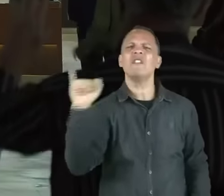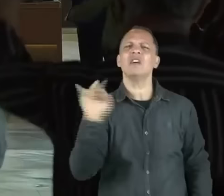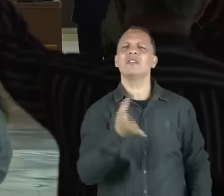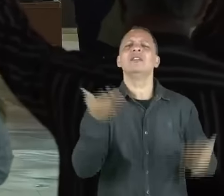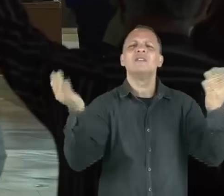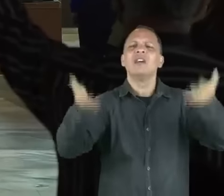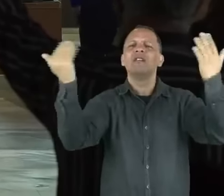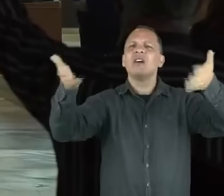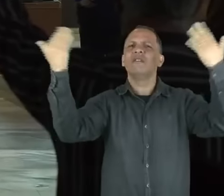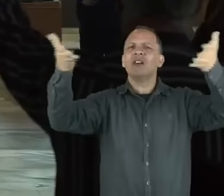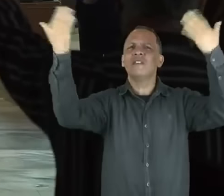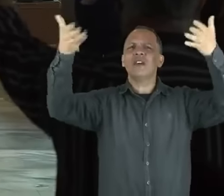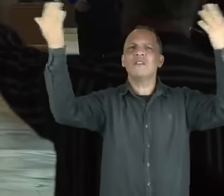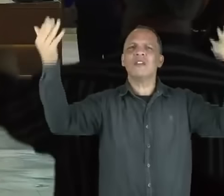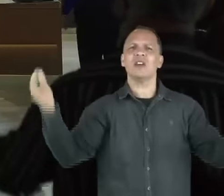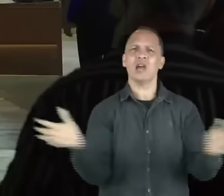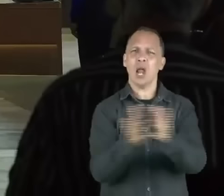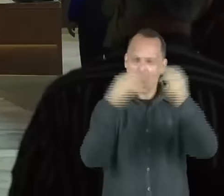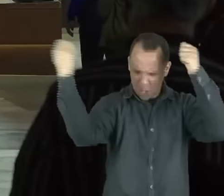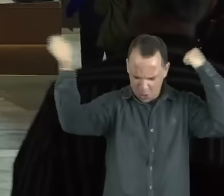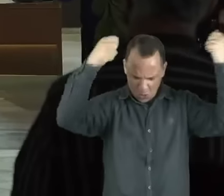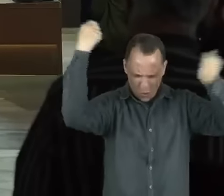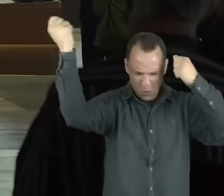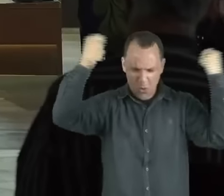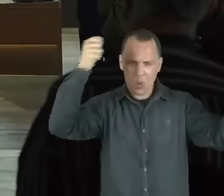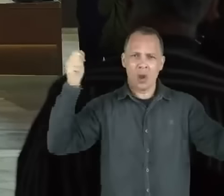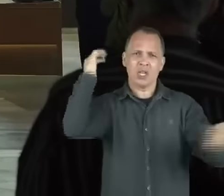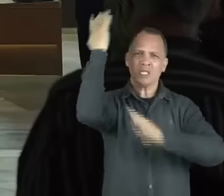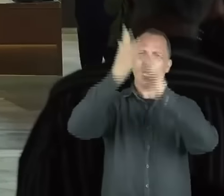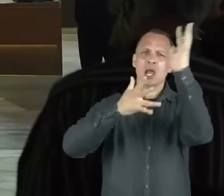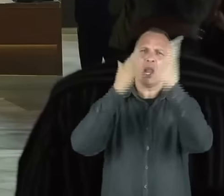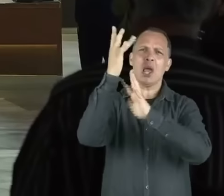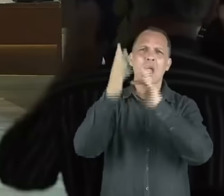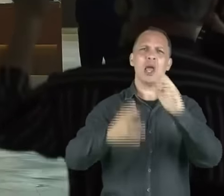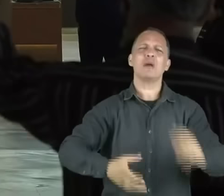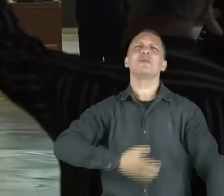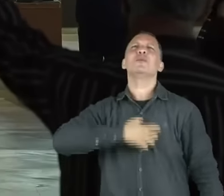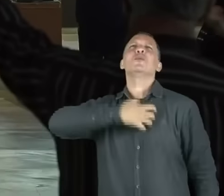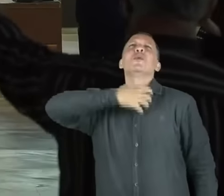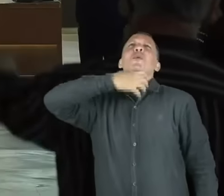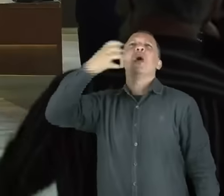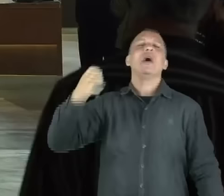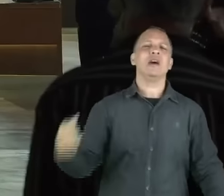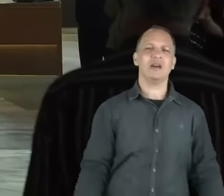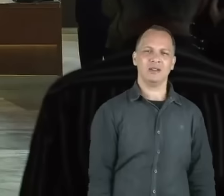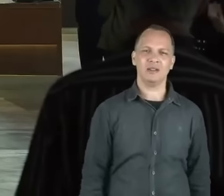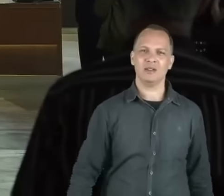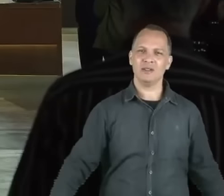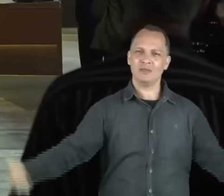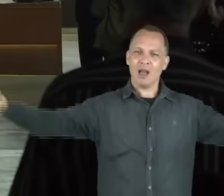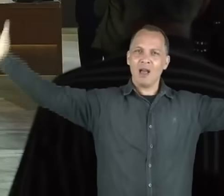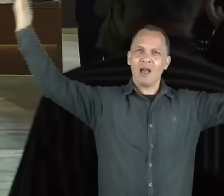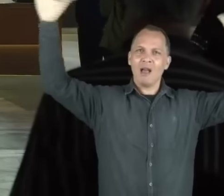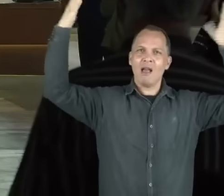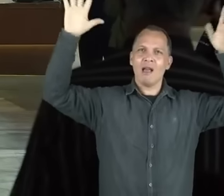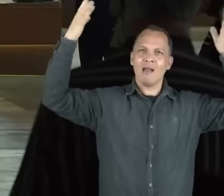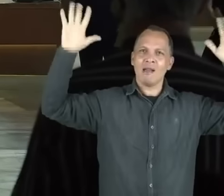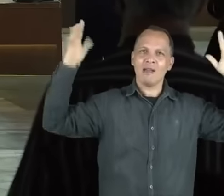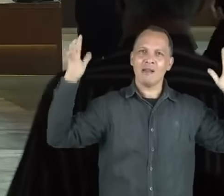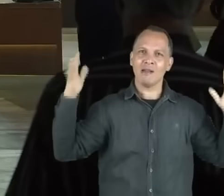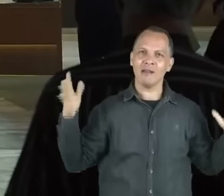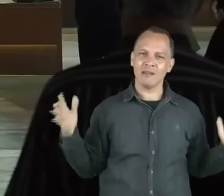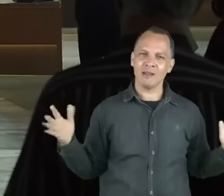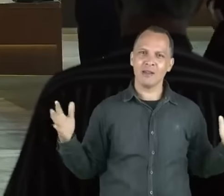aleluia glória a Deus celebra irmão solta a voz do coração solta a alma